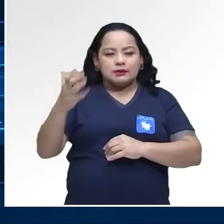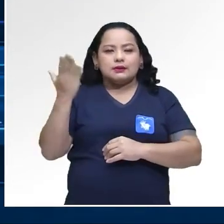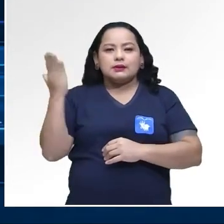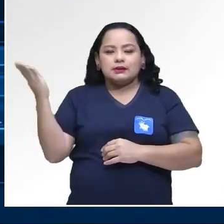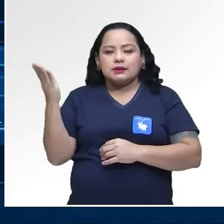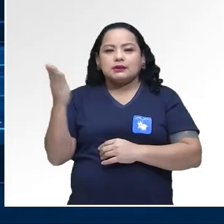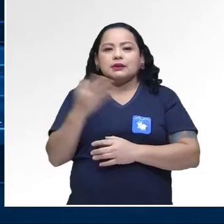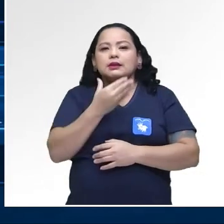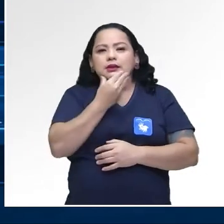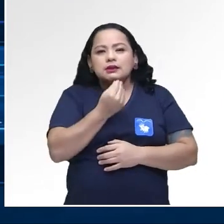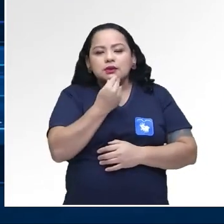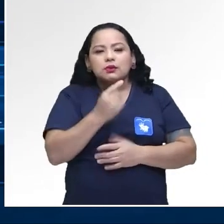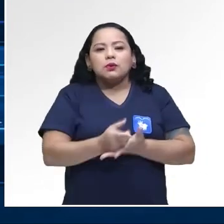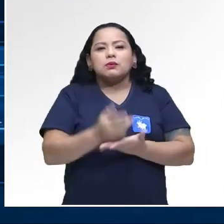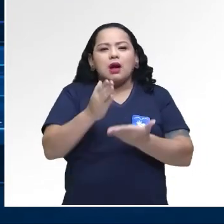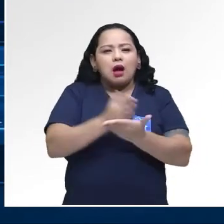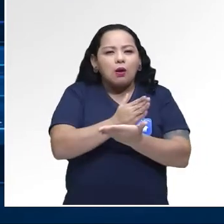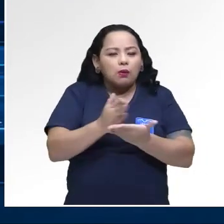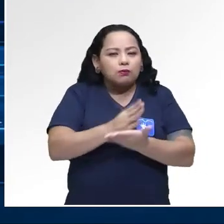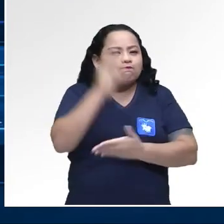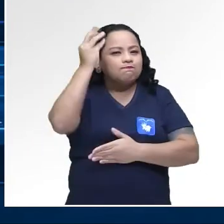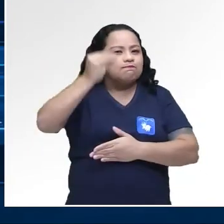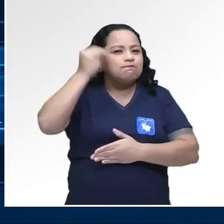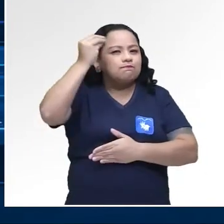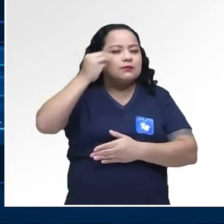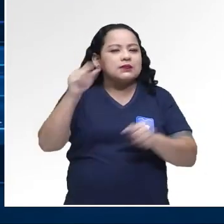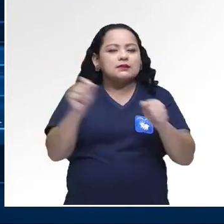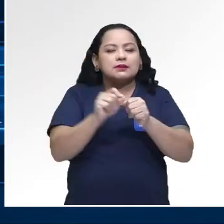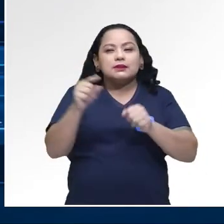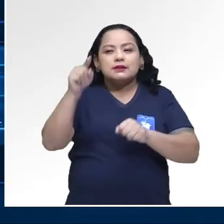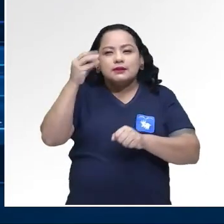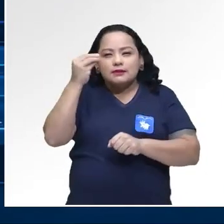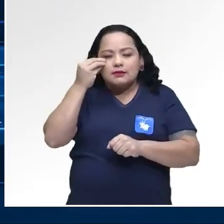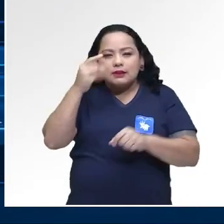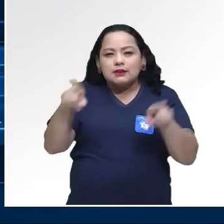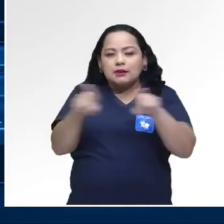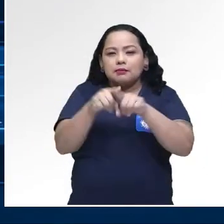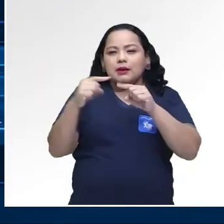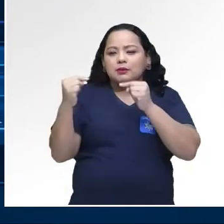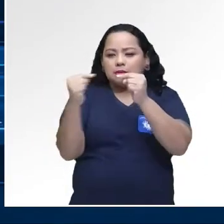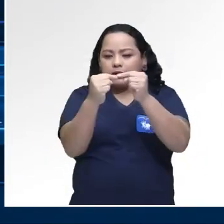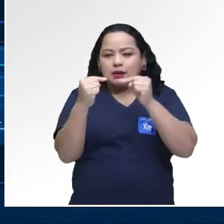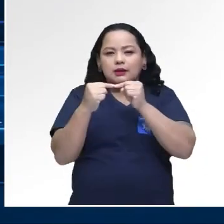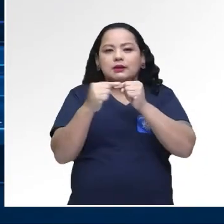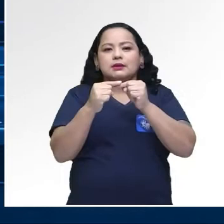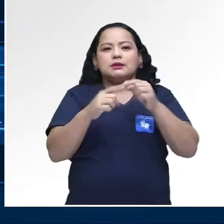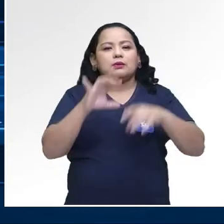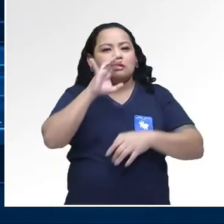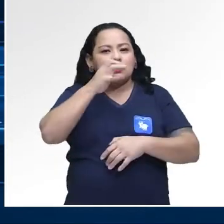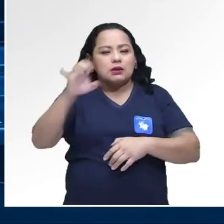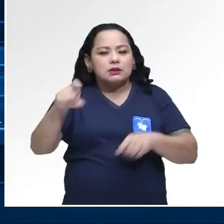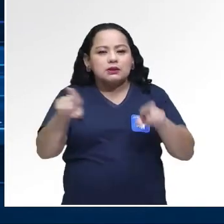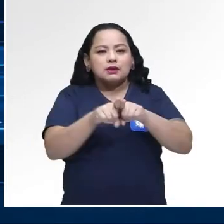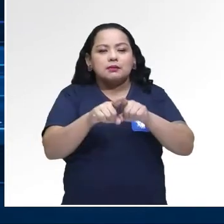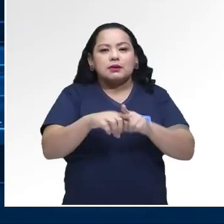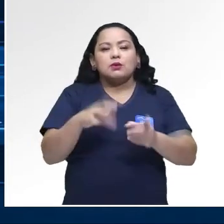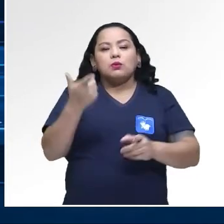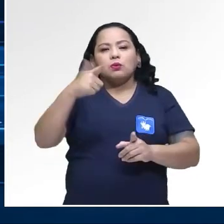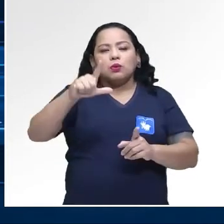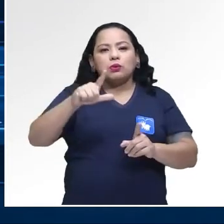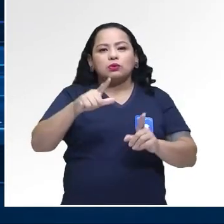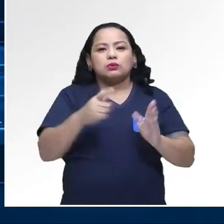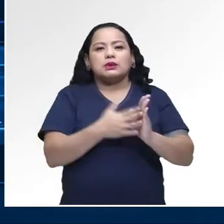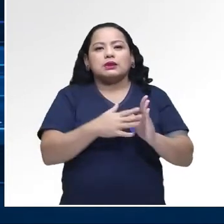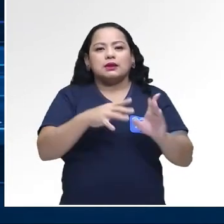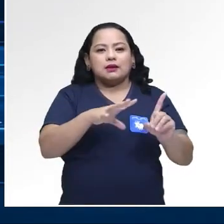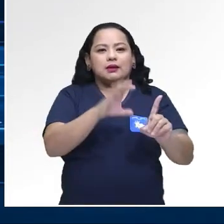ele realizou alguns experimentos e observou que existia uma relação entre a eletricidade e o magnetismo, que a gente